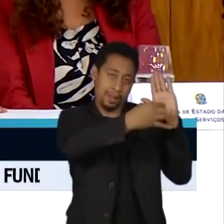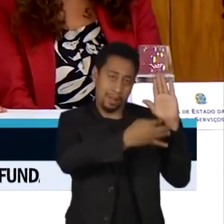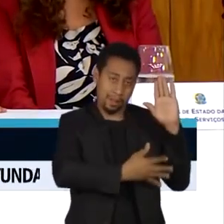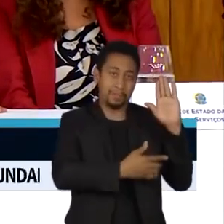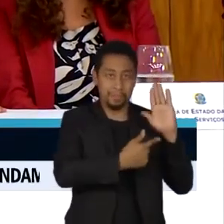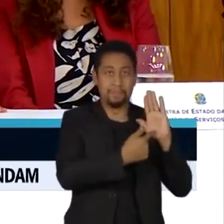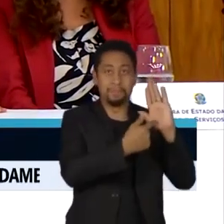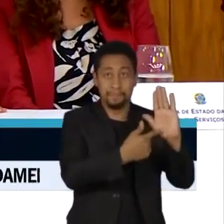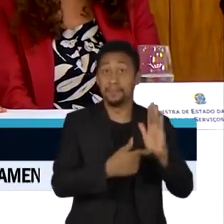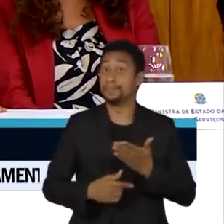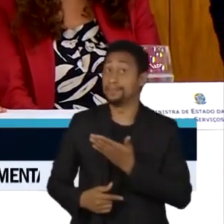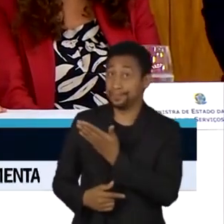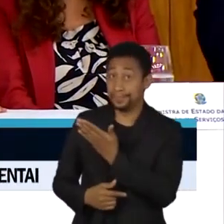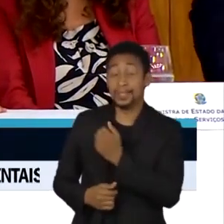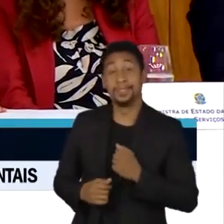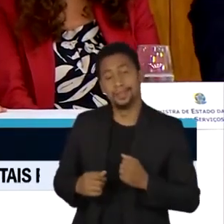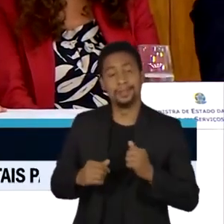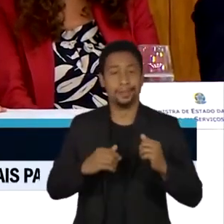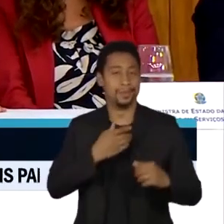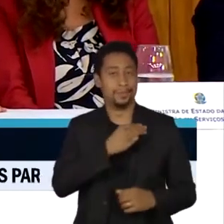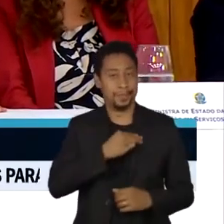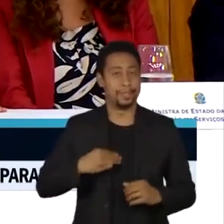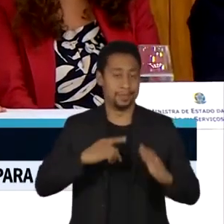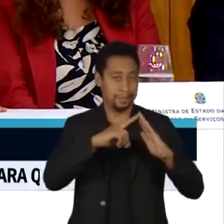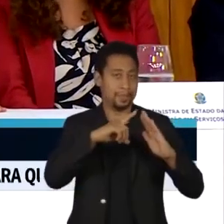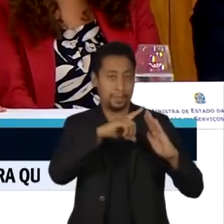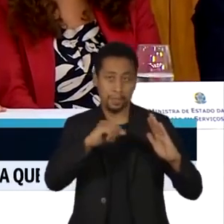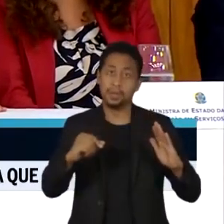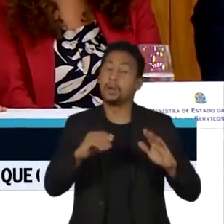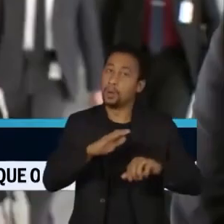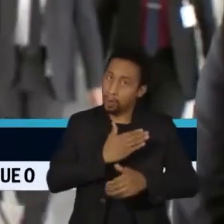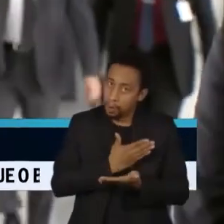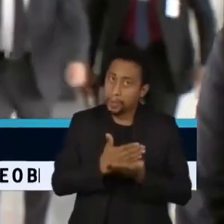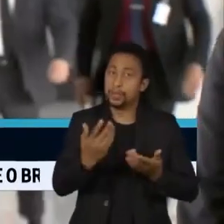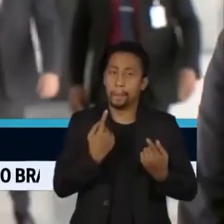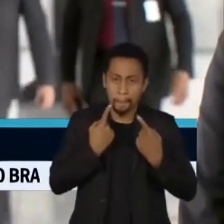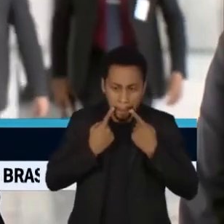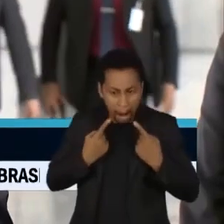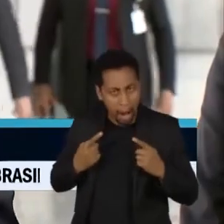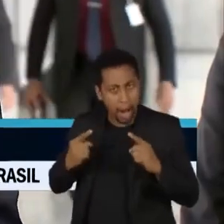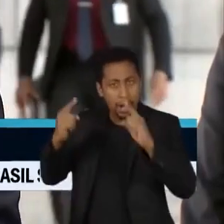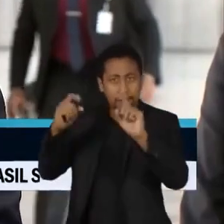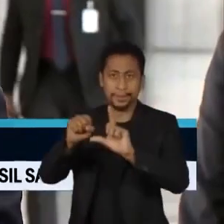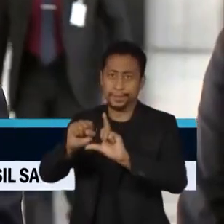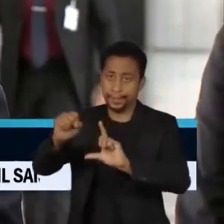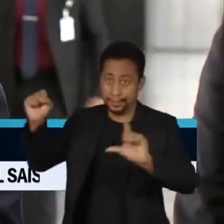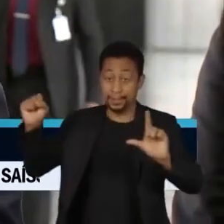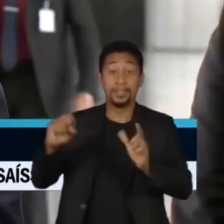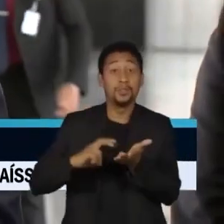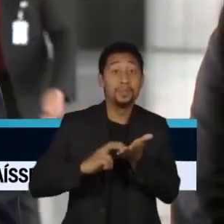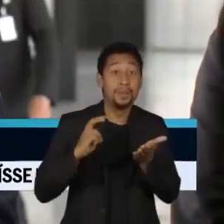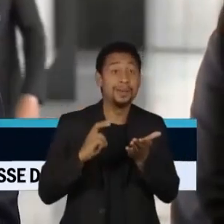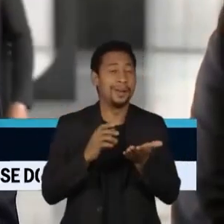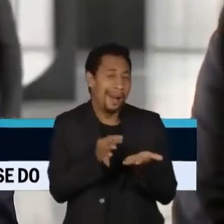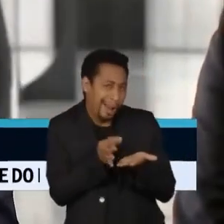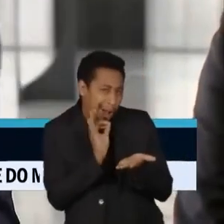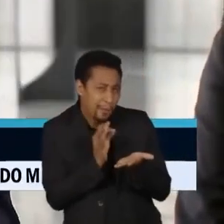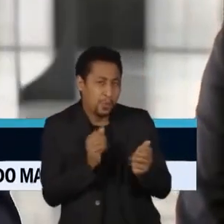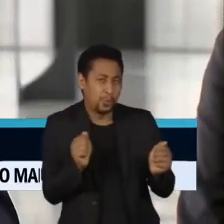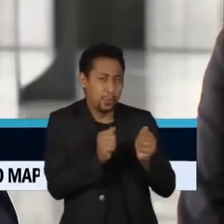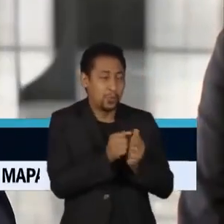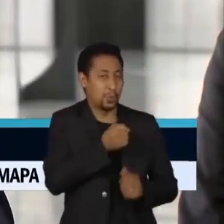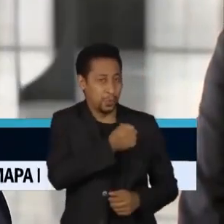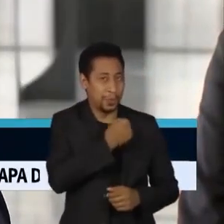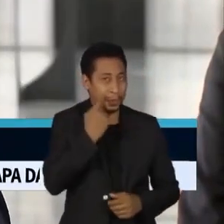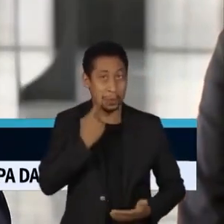Civil apontar a sua metralhadora contra o atual nível da Selic. Num café da manhã com jornalistas, sem a